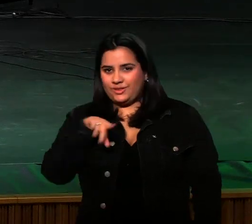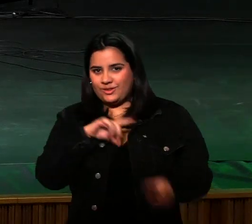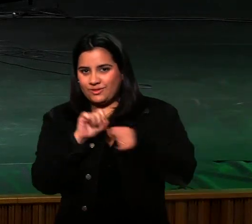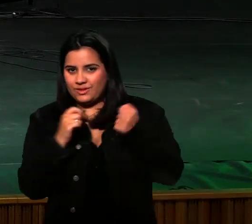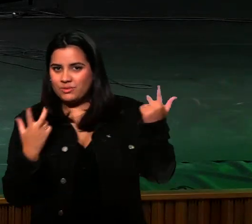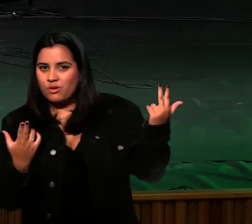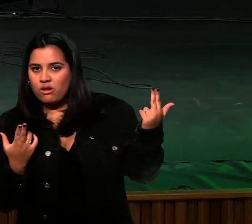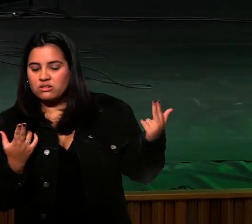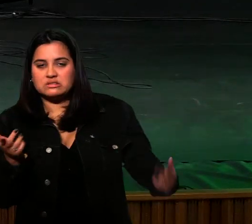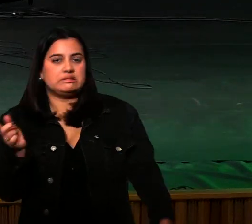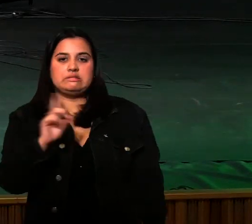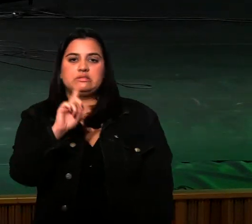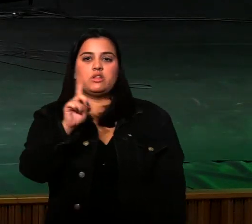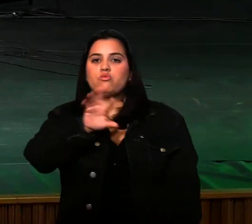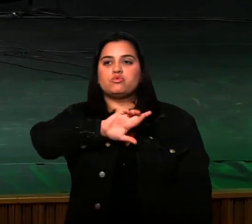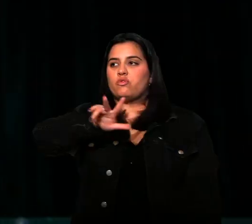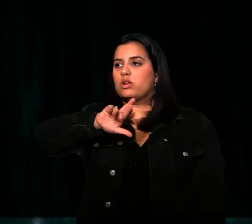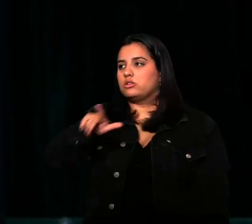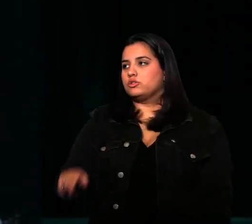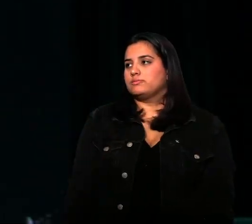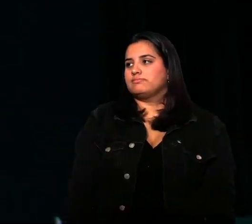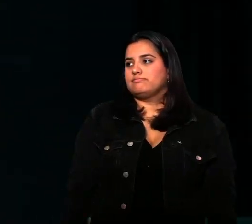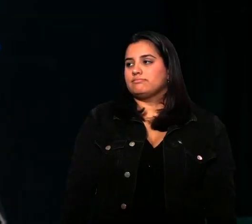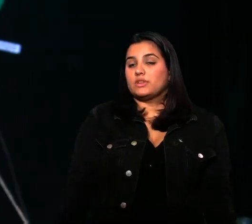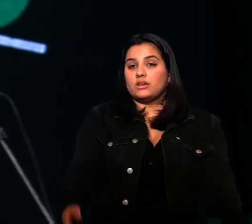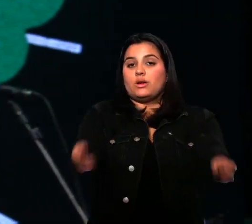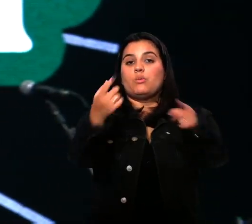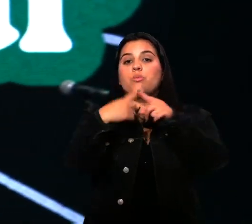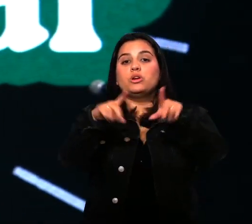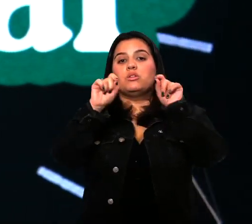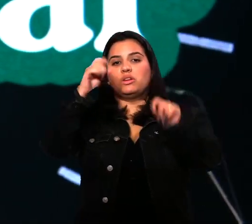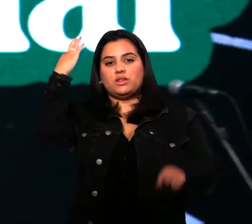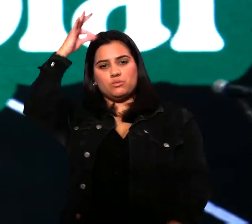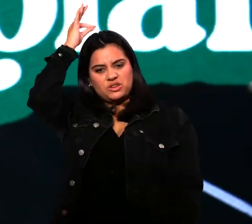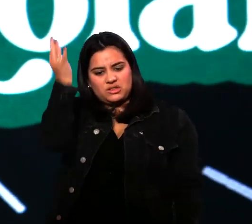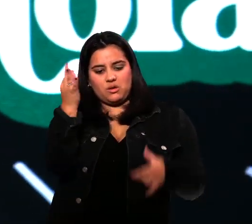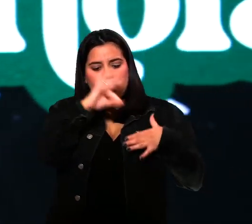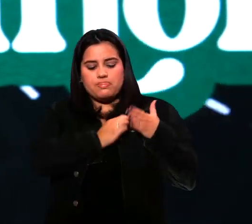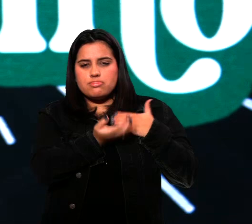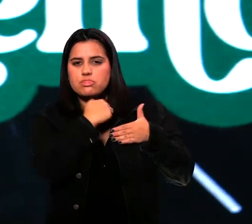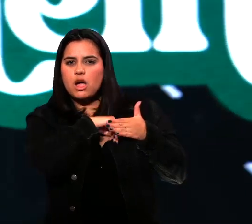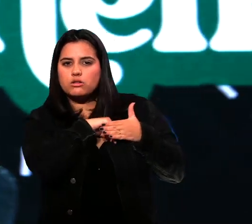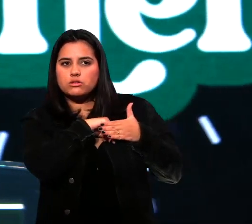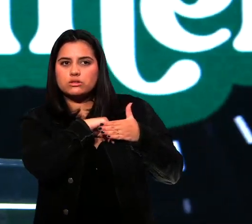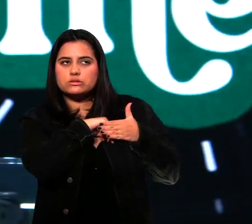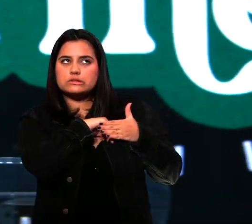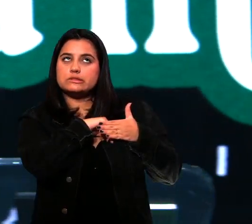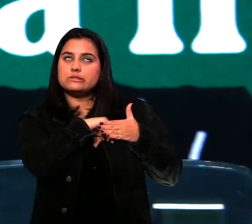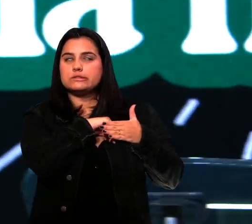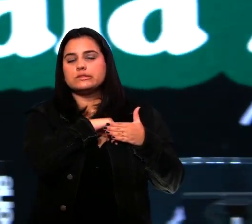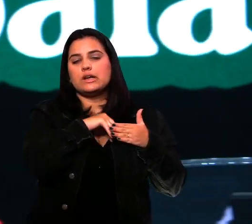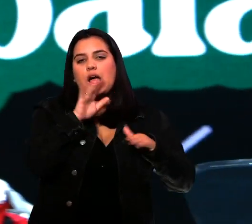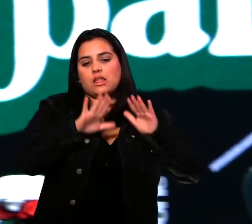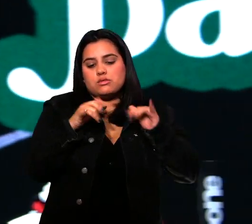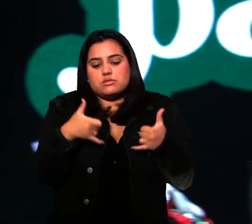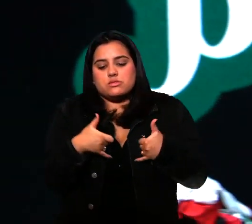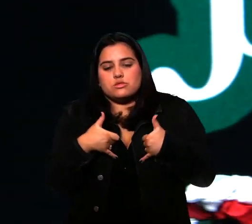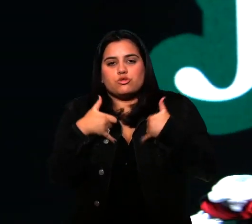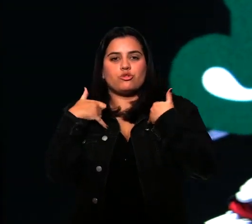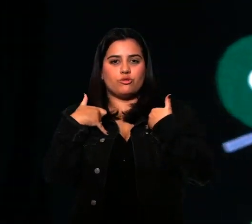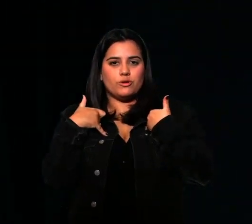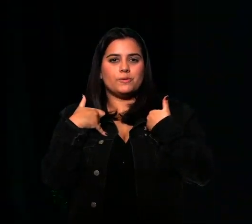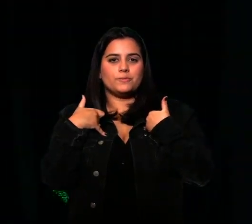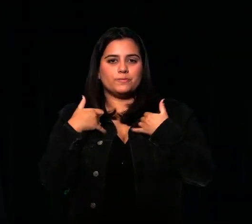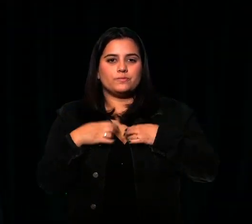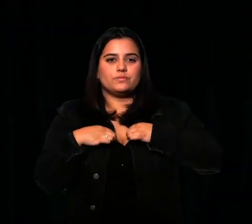Não. Porque o que está sendo revelado não é o Espírito de Deus, é o nosso ego, a nossa vontade, o nosso orgulho, a nossa imagem e tantas